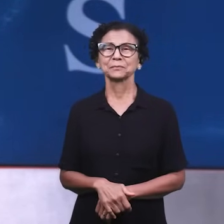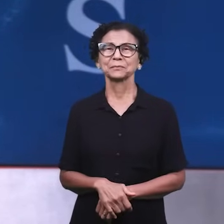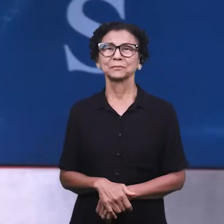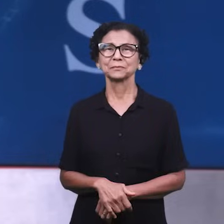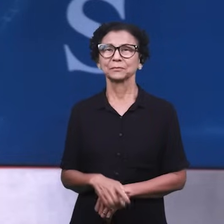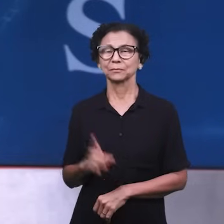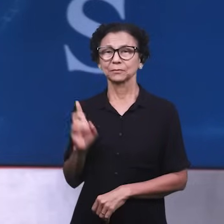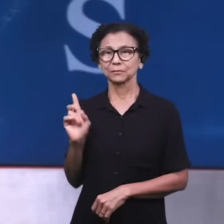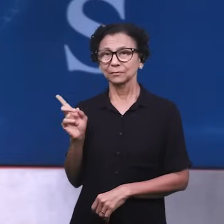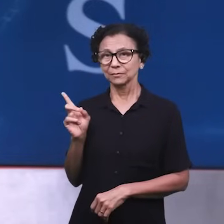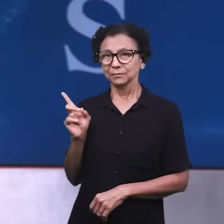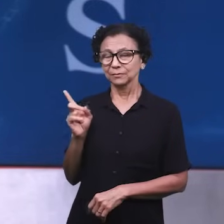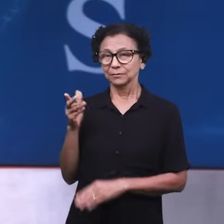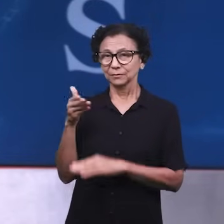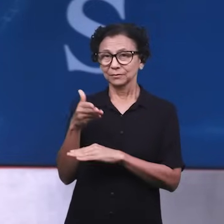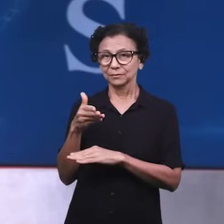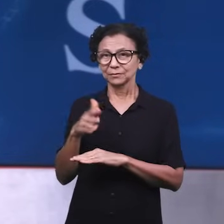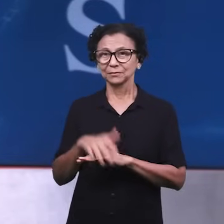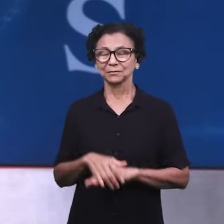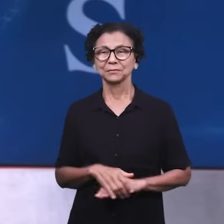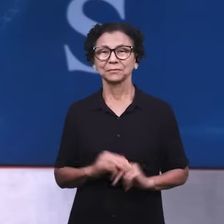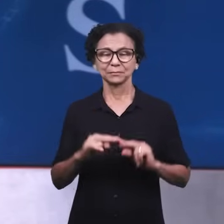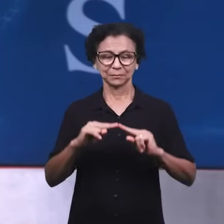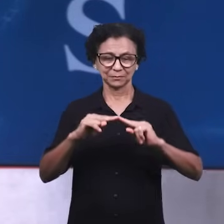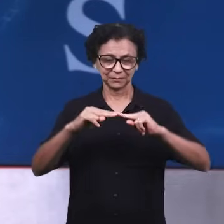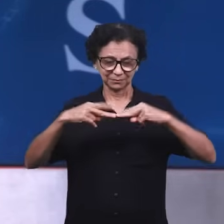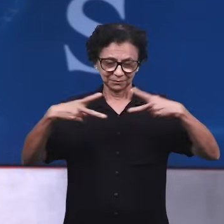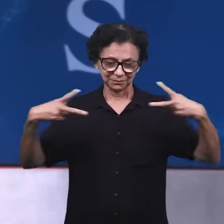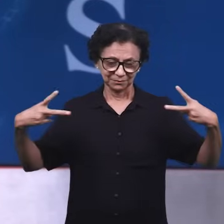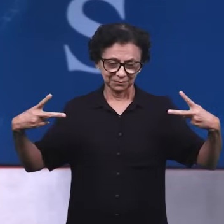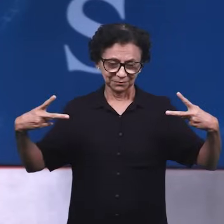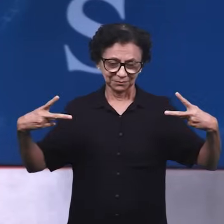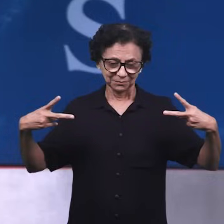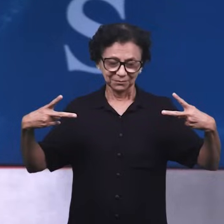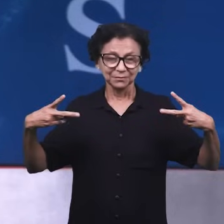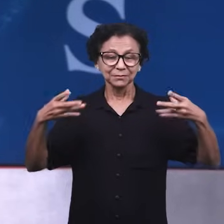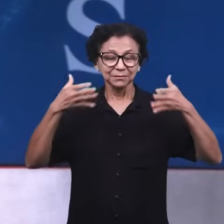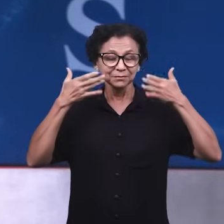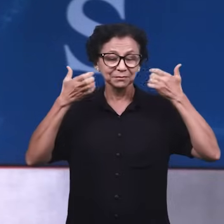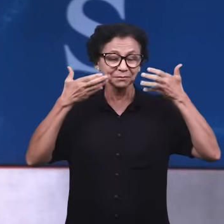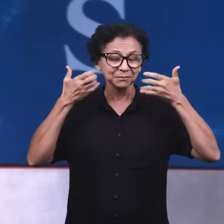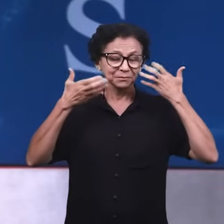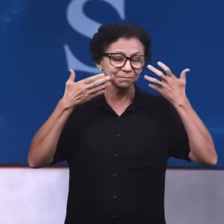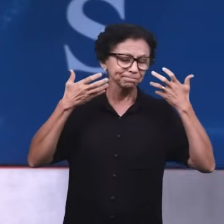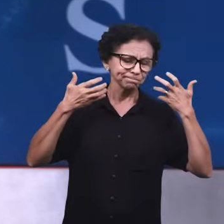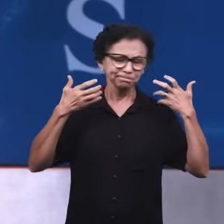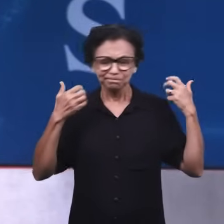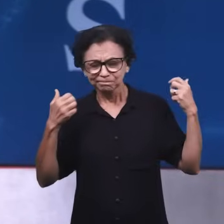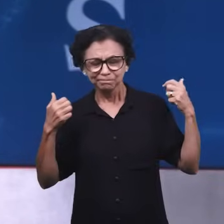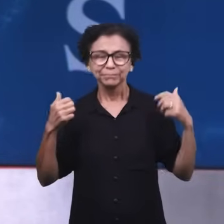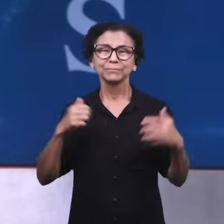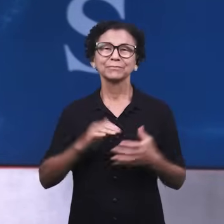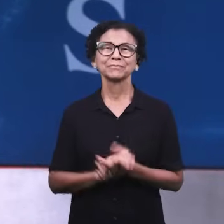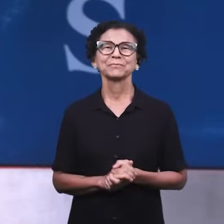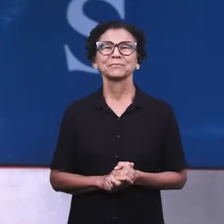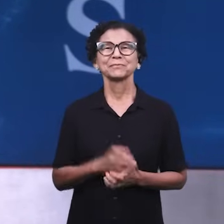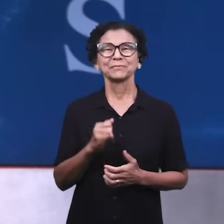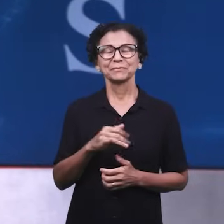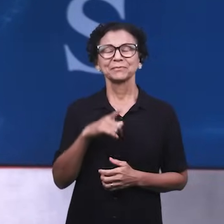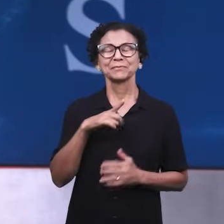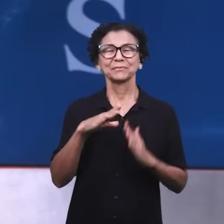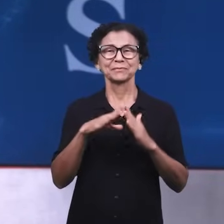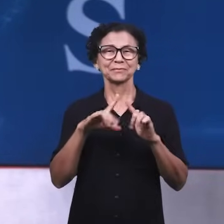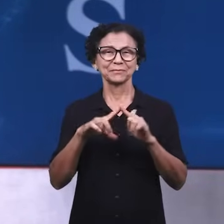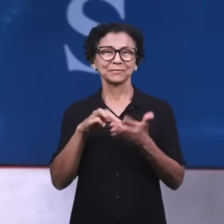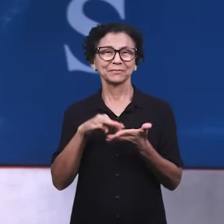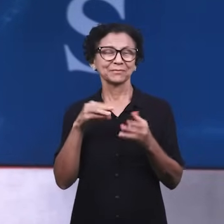igrejacristamaranata.org.br/cultos. Então você entra nesse link para você obter mais informações, aí você vai verificar se tem alguma igreja pertinho aí de